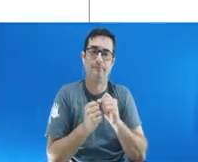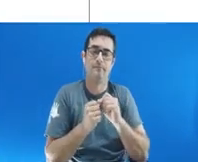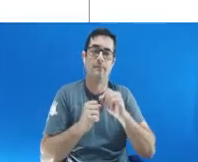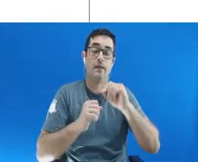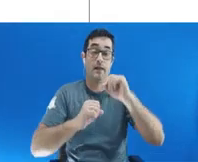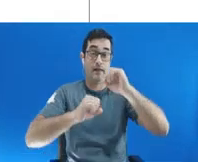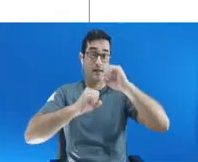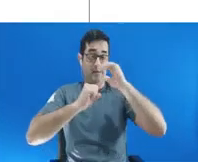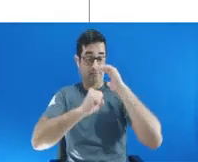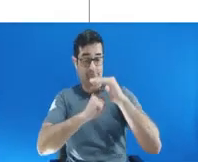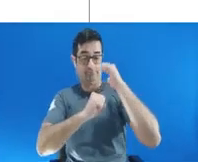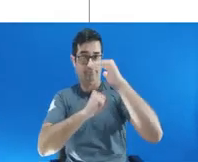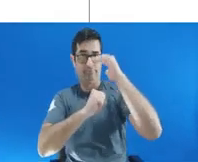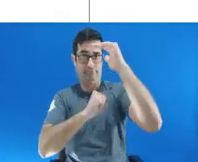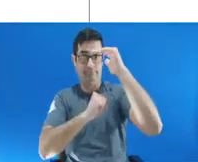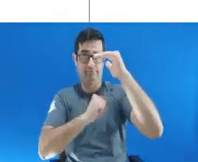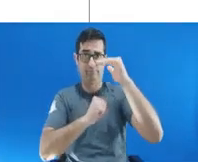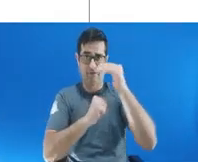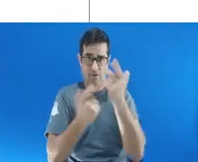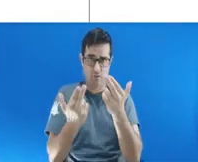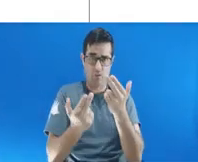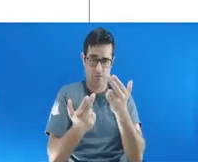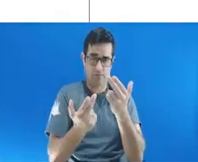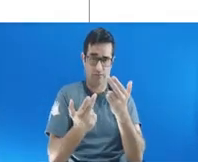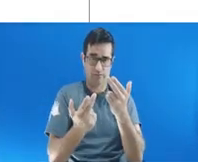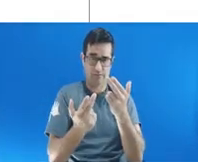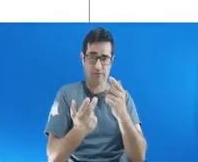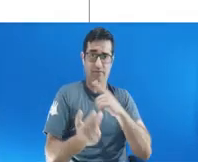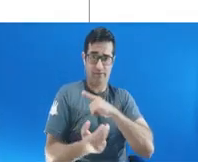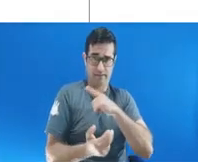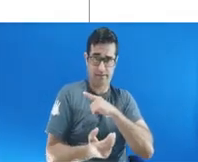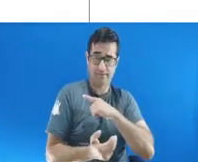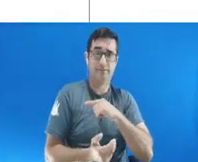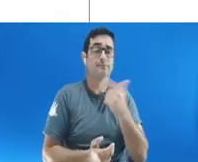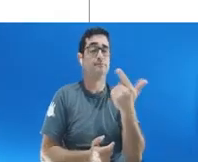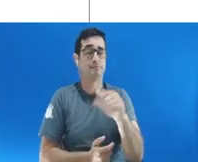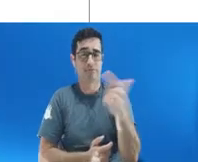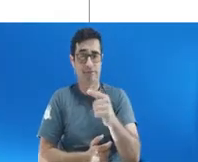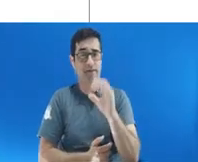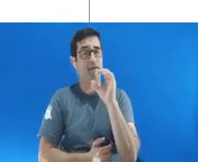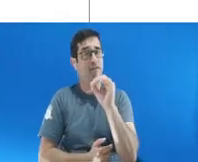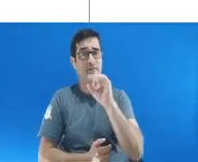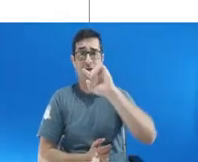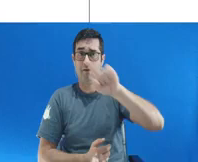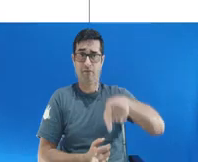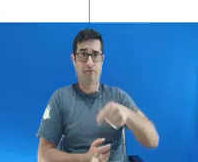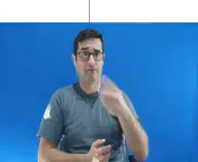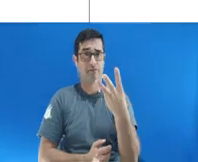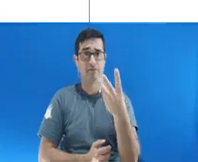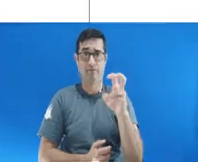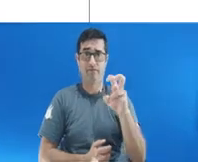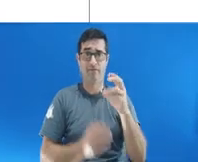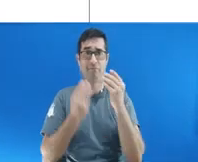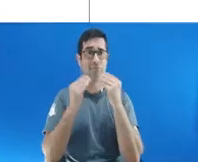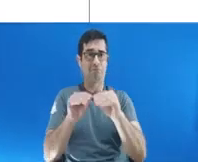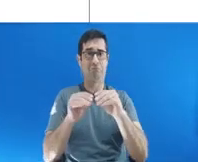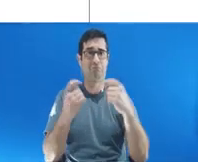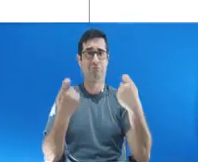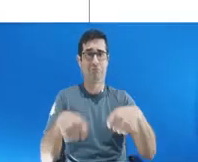Não, não tem. Então, é 0 vezes 35. Ou seja, isso aqui eu nem precisava colocar, porque qualquer número multiplicado por 0 é